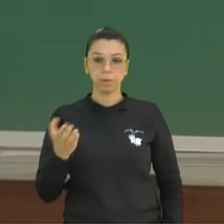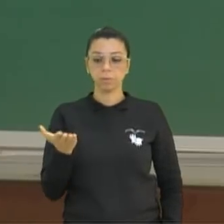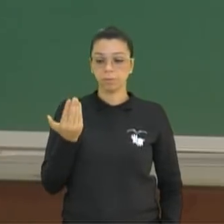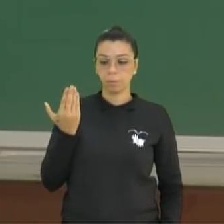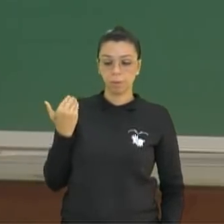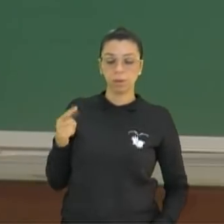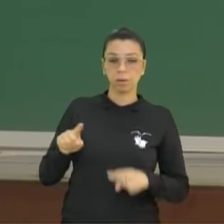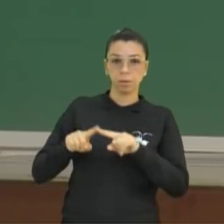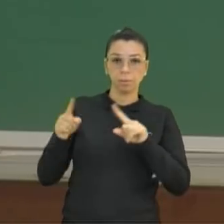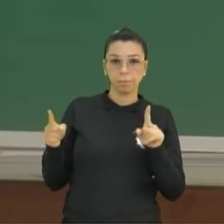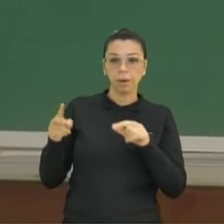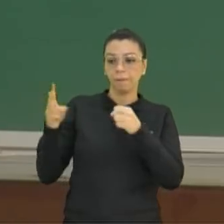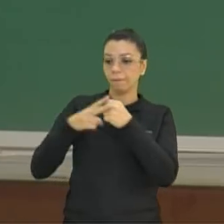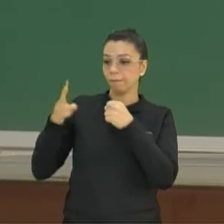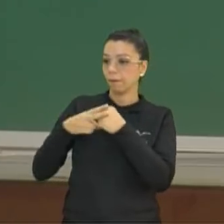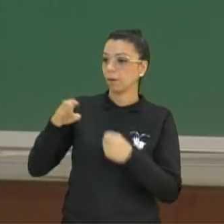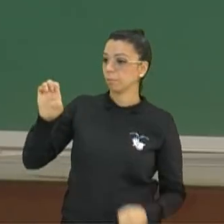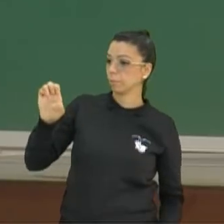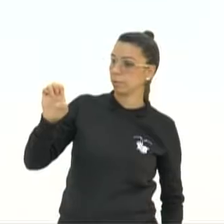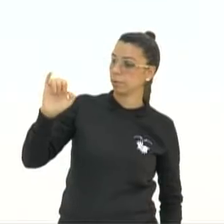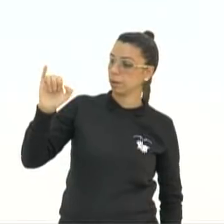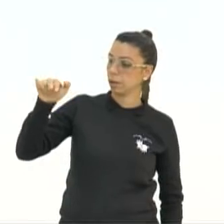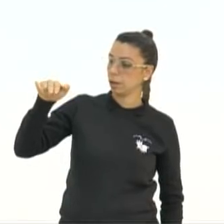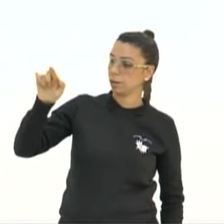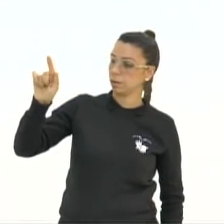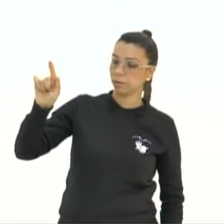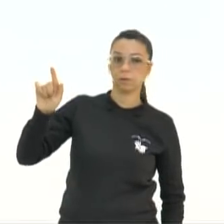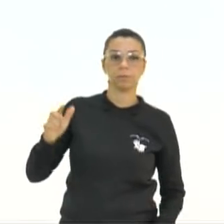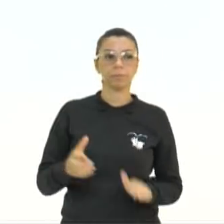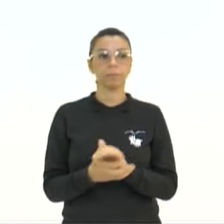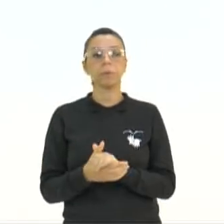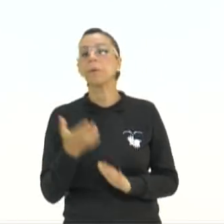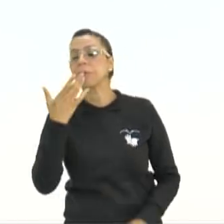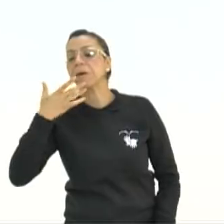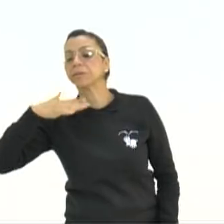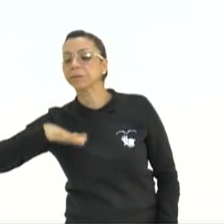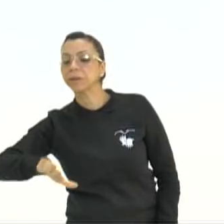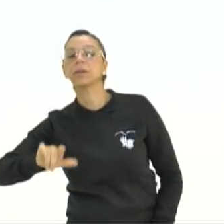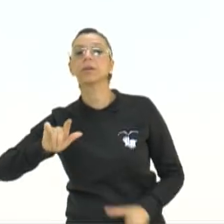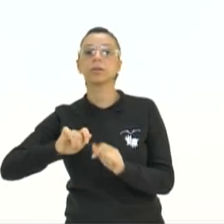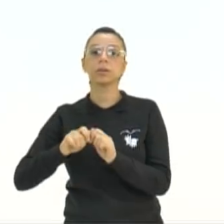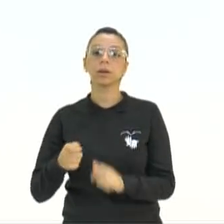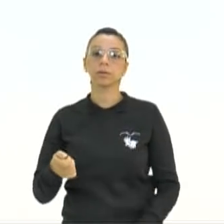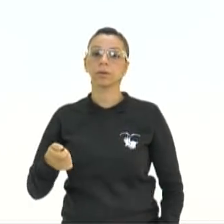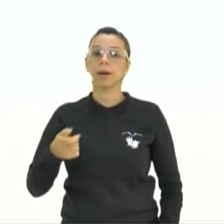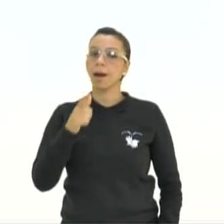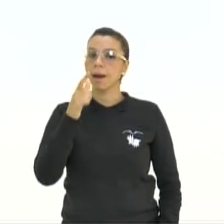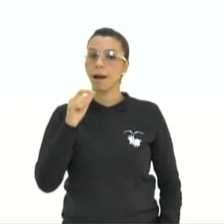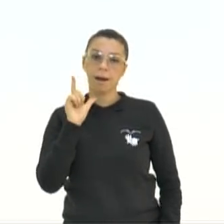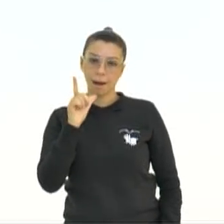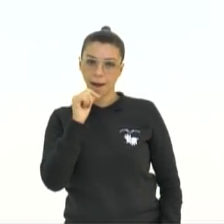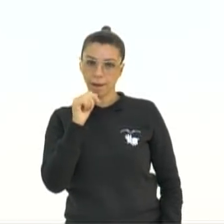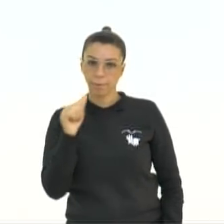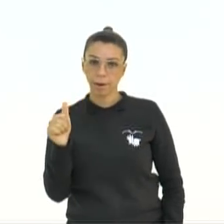verbo com ing. Então, na letra A, as crianças que estavam fazendo? Regando as plantas. Como que é esse regando as plantas?